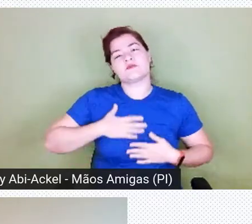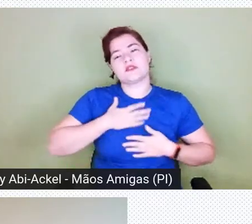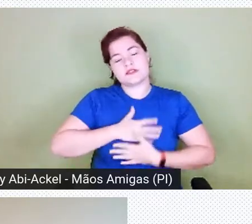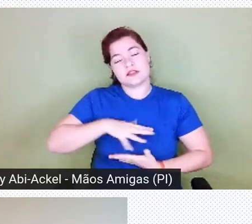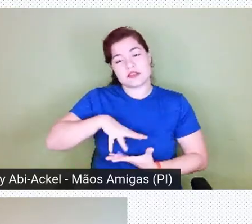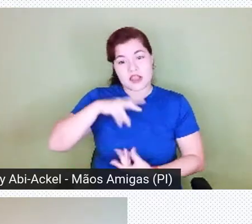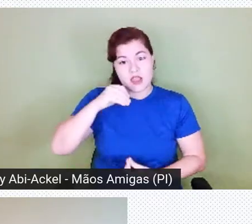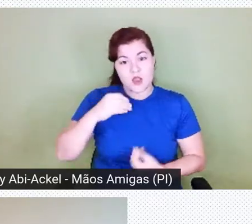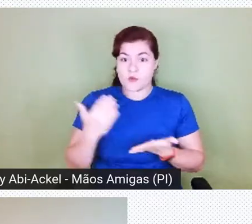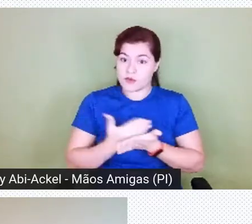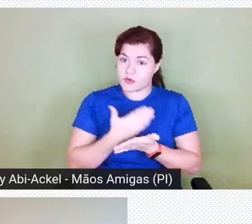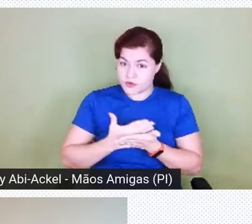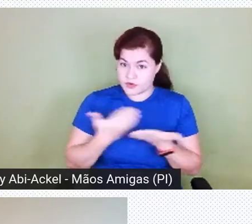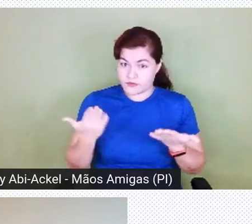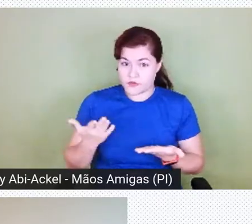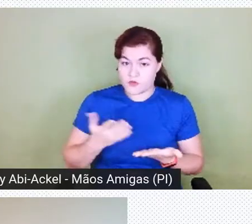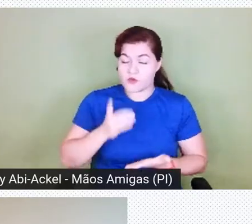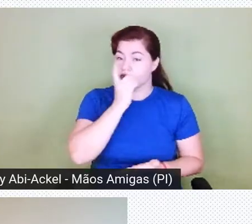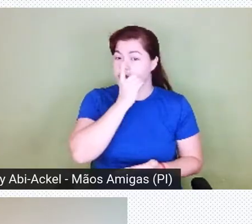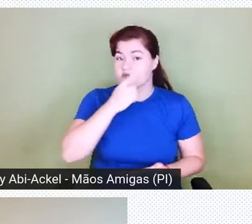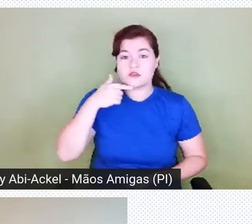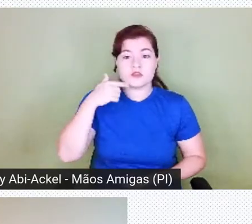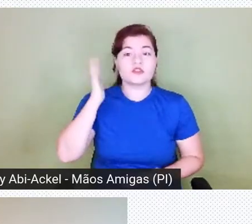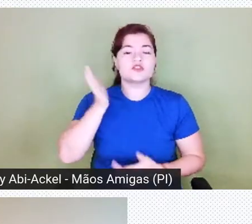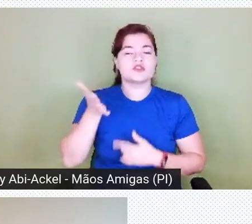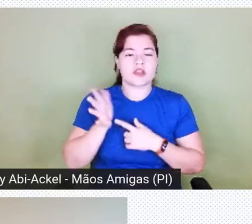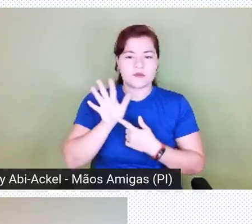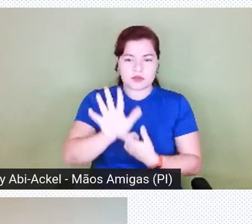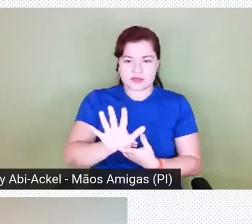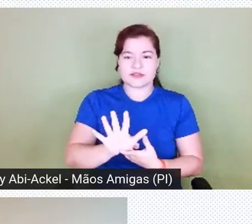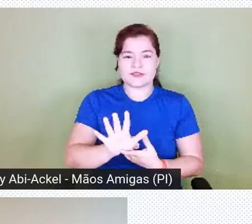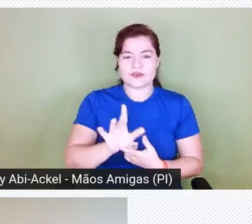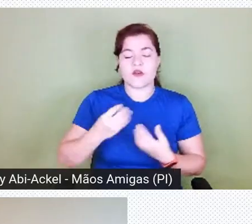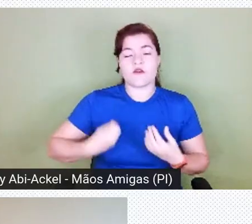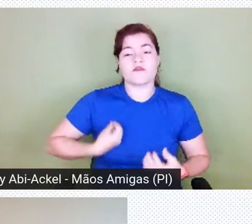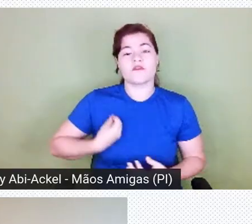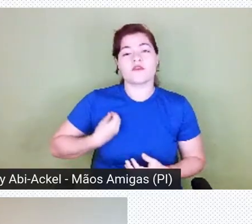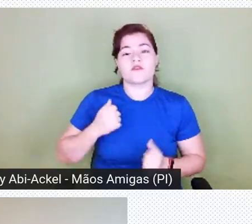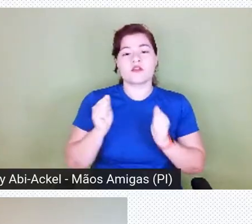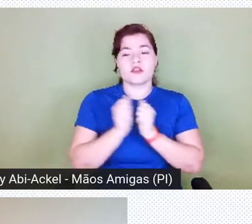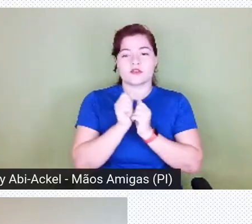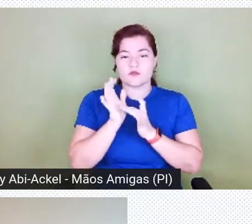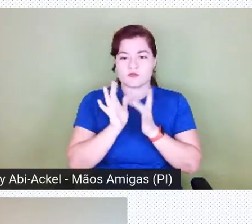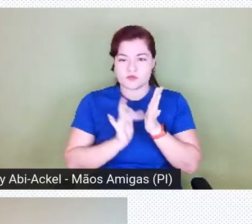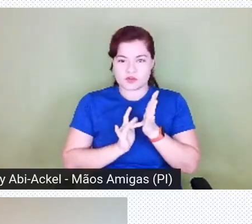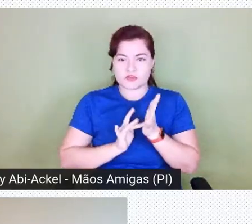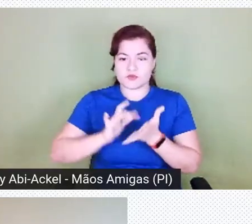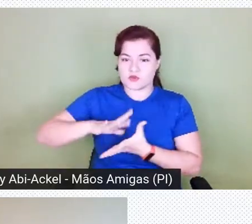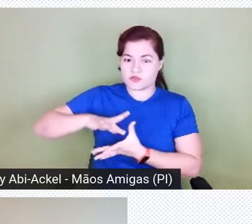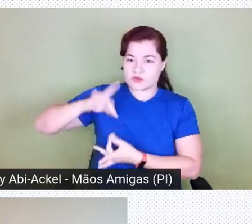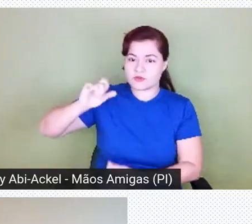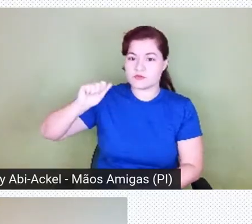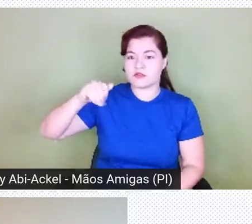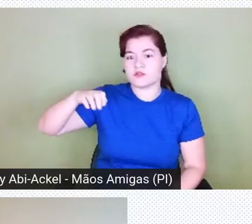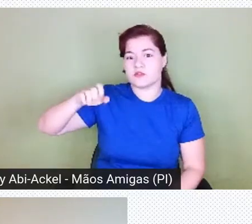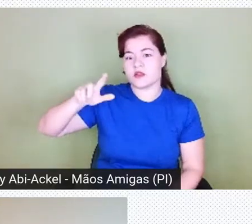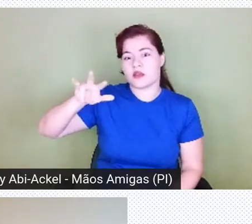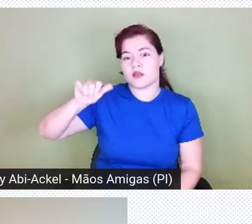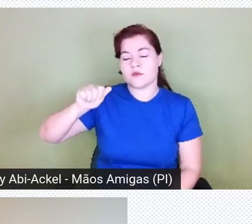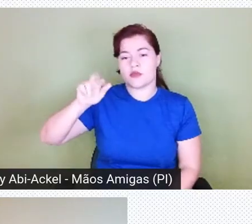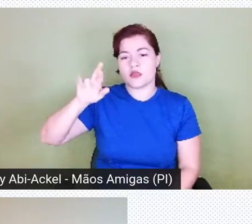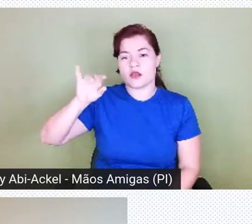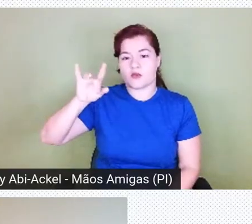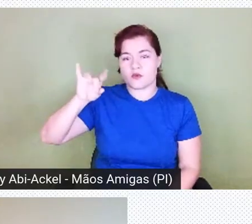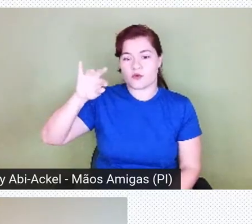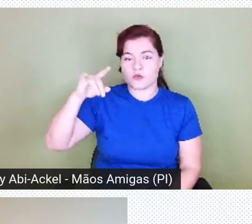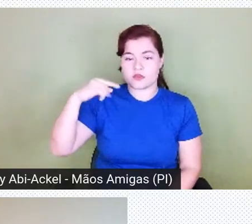como o Nani já apresentou, o Vivendo com Jesus, pelo Espírito Amélia Rodrigues, nós escolhemos o capítulo